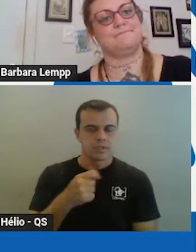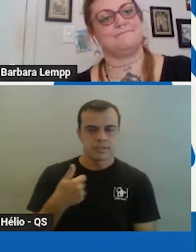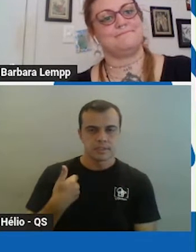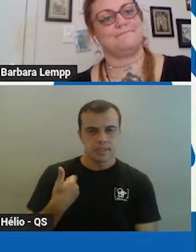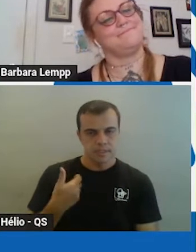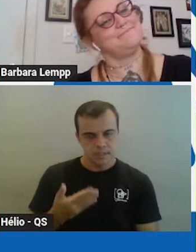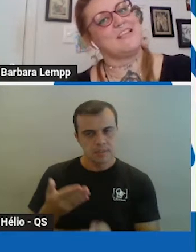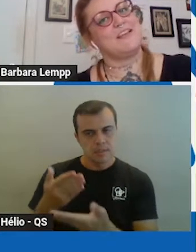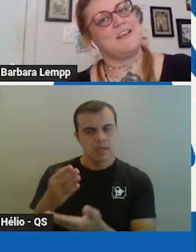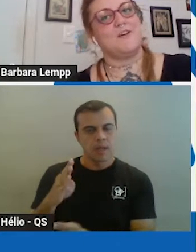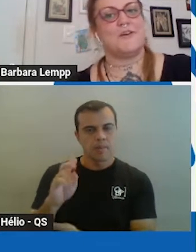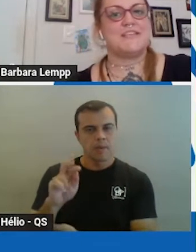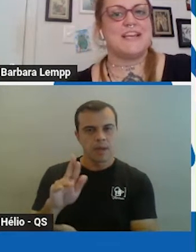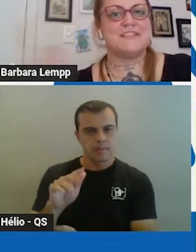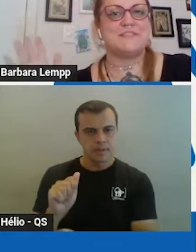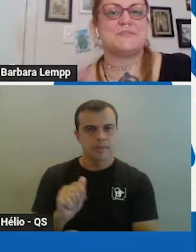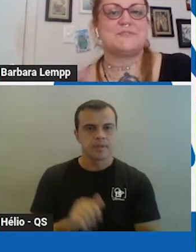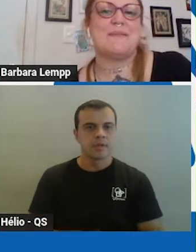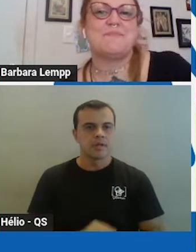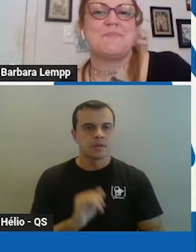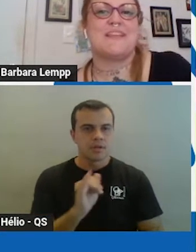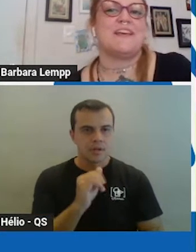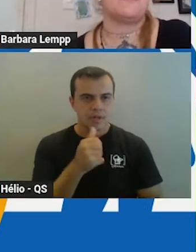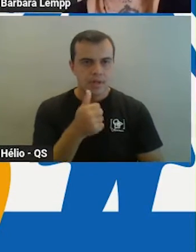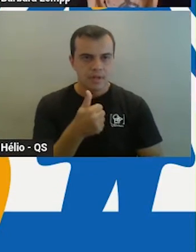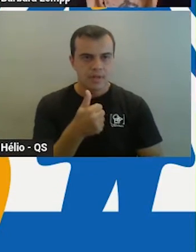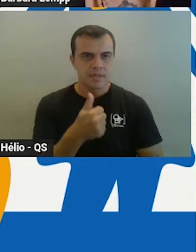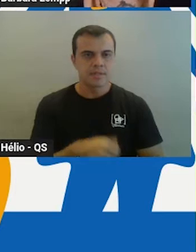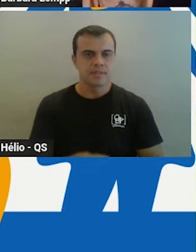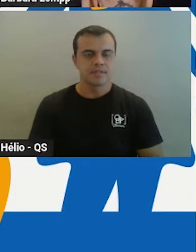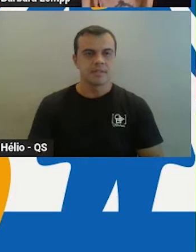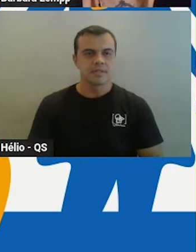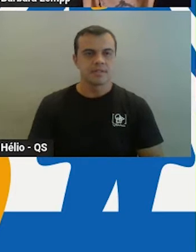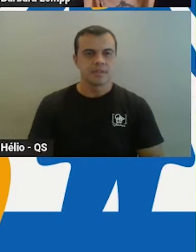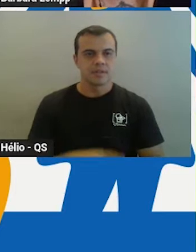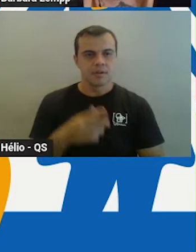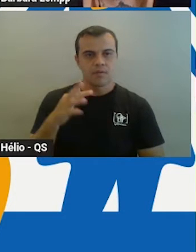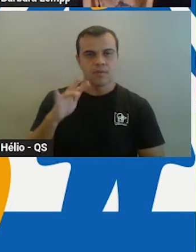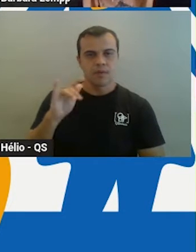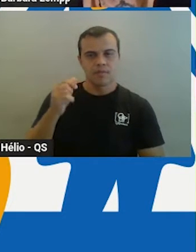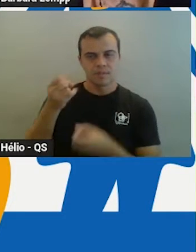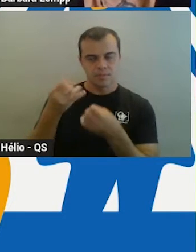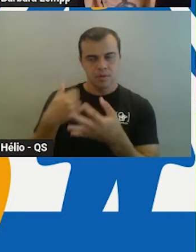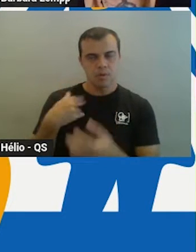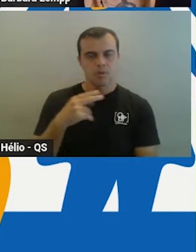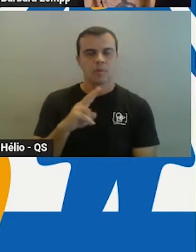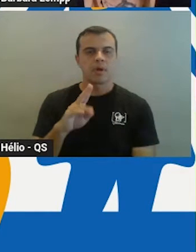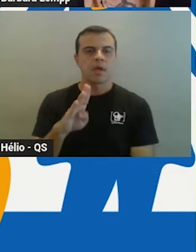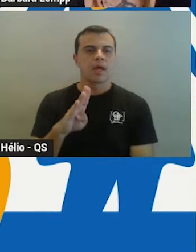você, Bárbara. Oi, gente, tudo bem? Como a Flávia já me apresentou, eu sou a Bárbara.